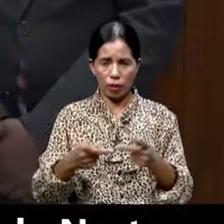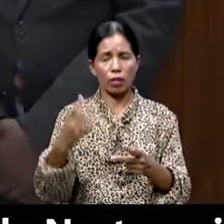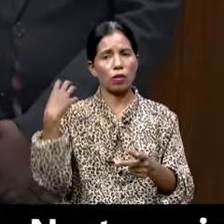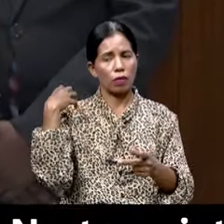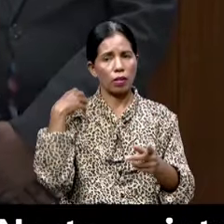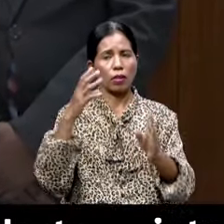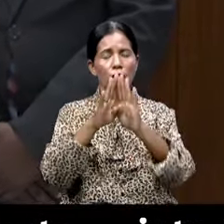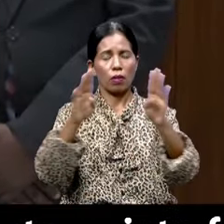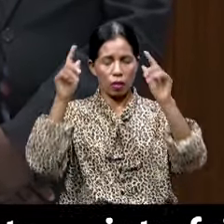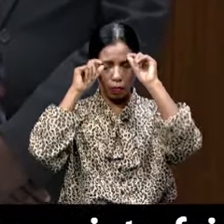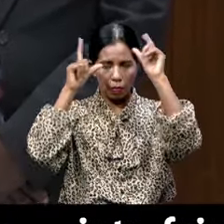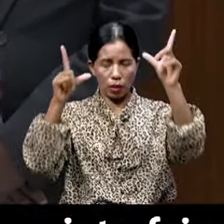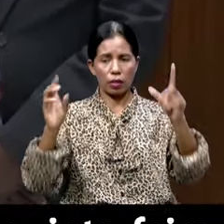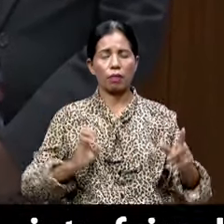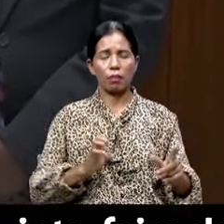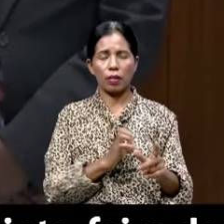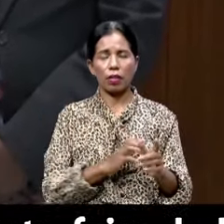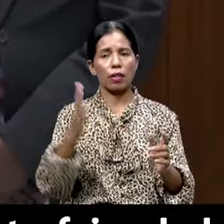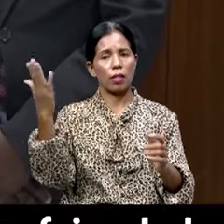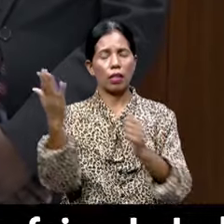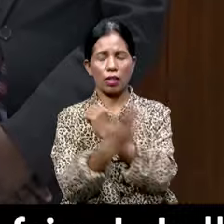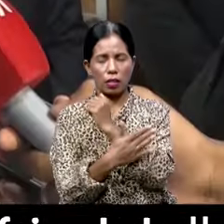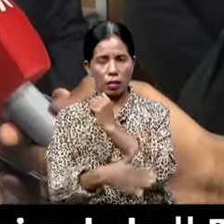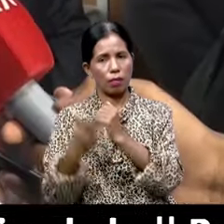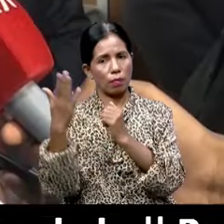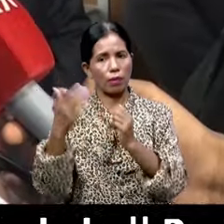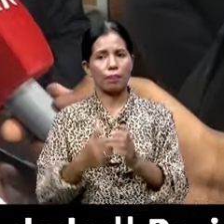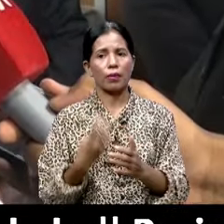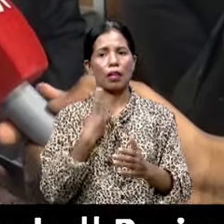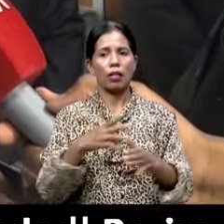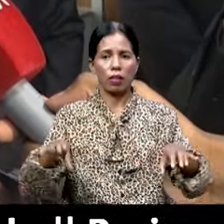onde loca Timor-Leste e a Embaixada e a Nação refere. Continuarmos a colaborar